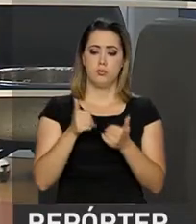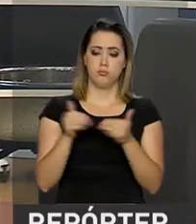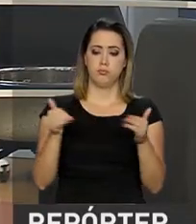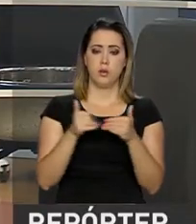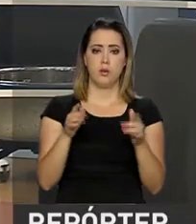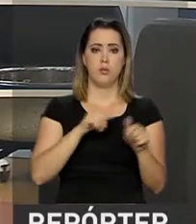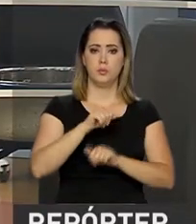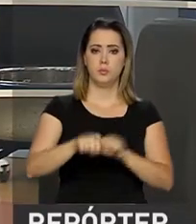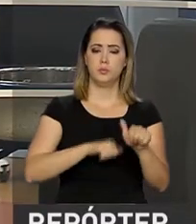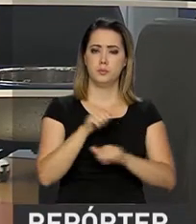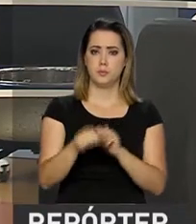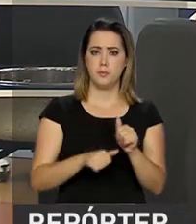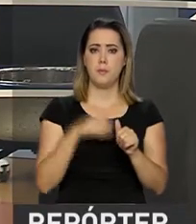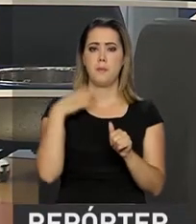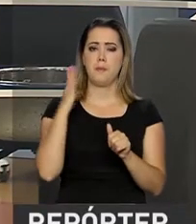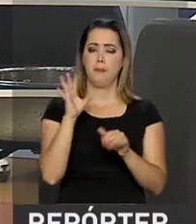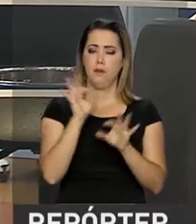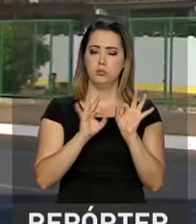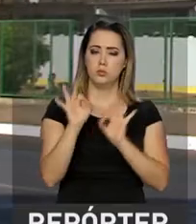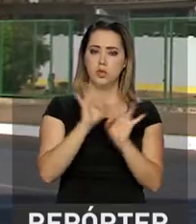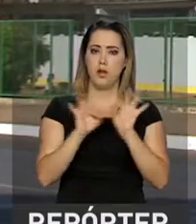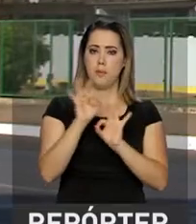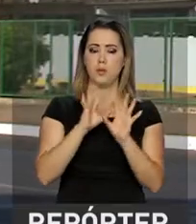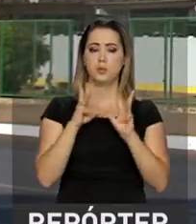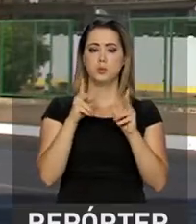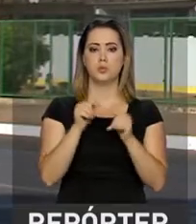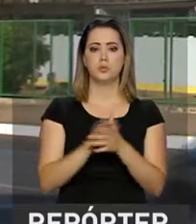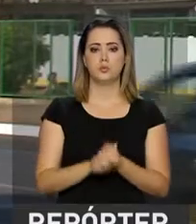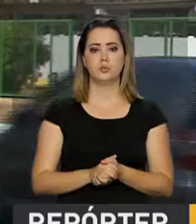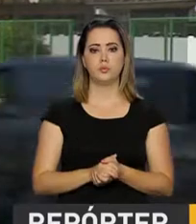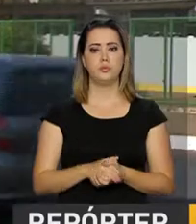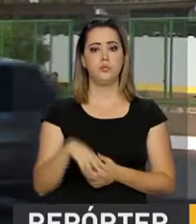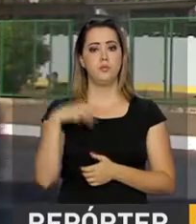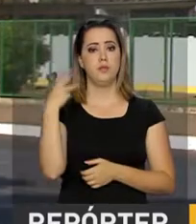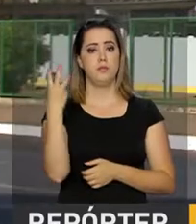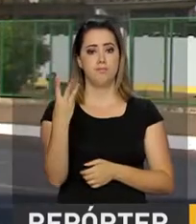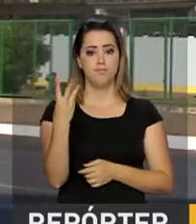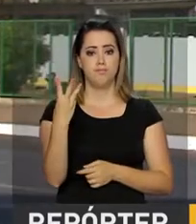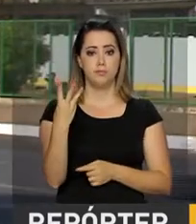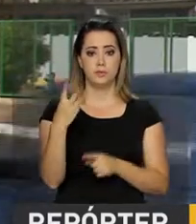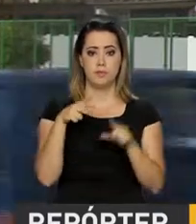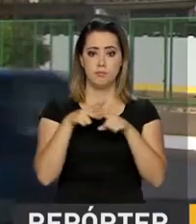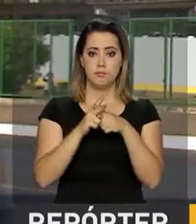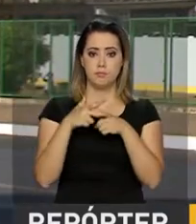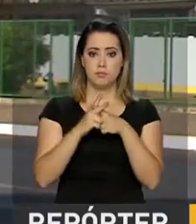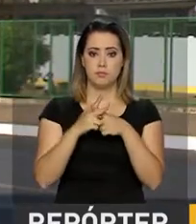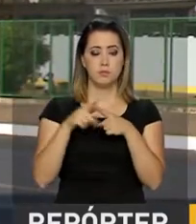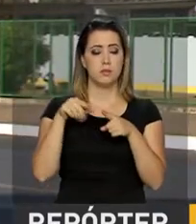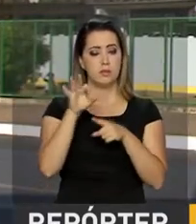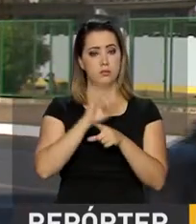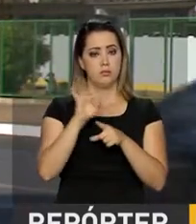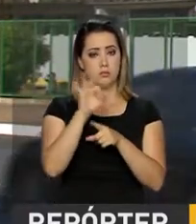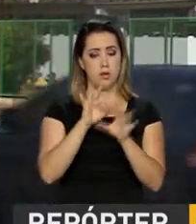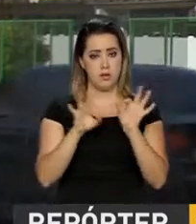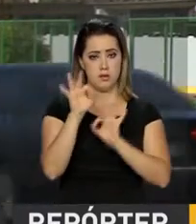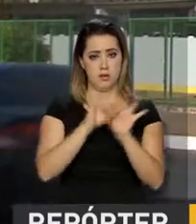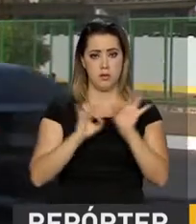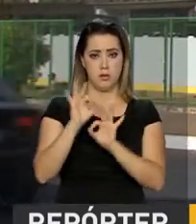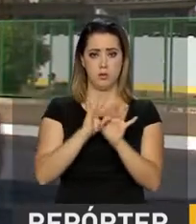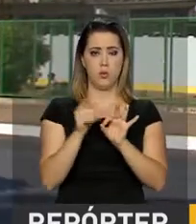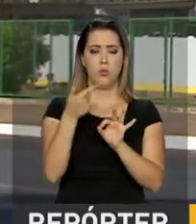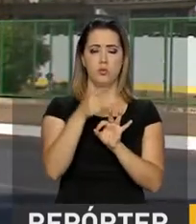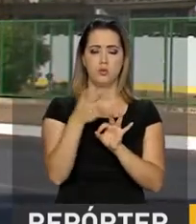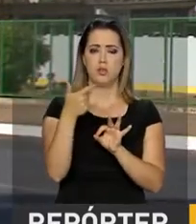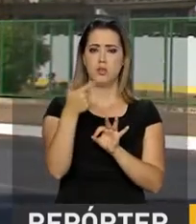partir de mudanças que estão sendo formulados essa é a terceira revisão da política nacional de atenção básica outras